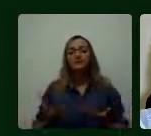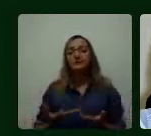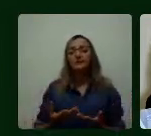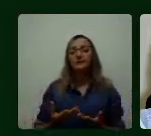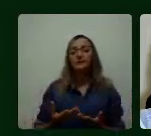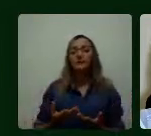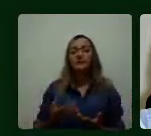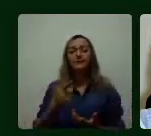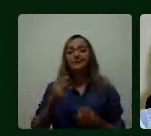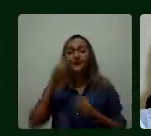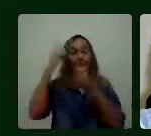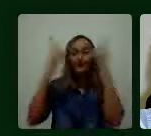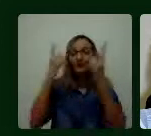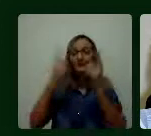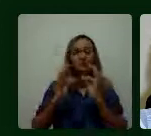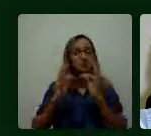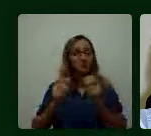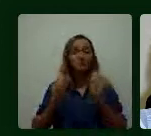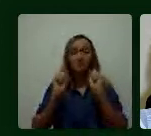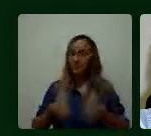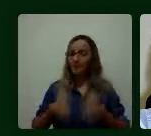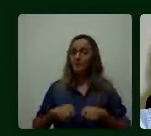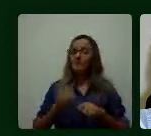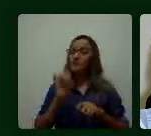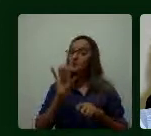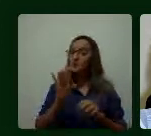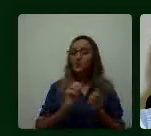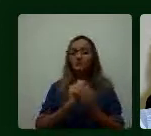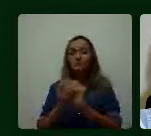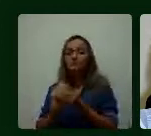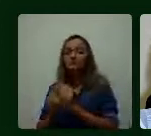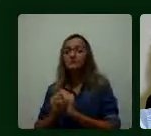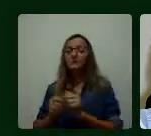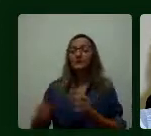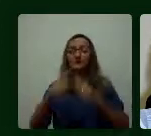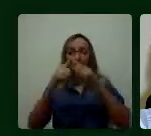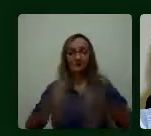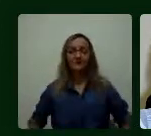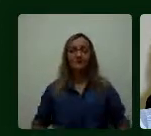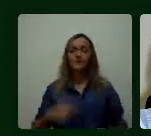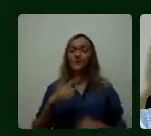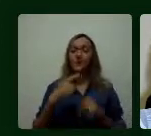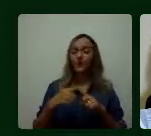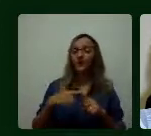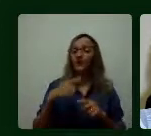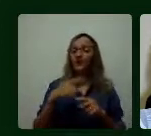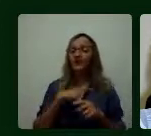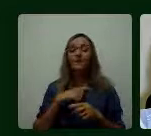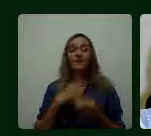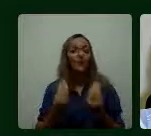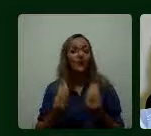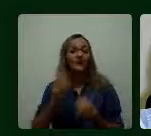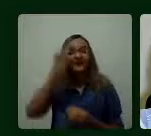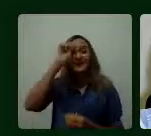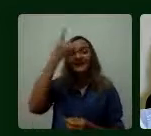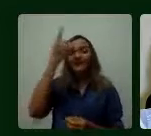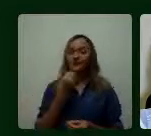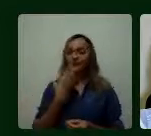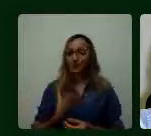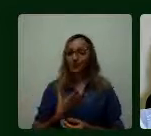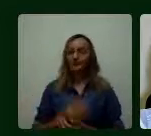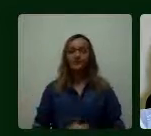quais são as tarefas, os mentores precisam saber de toda... quais seriam essas tarefas antes, né? E acho importante para